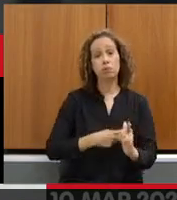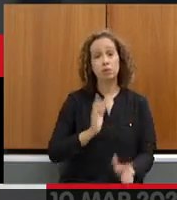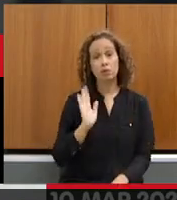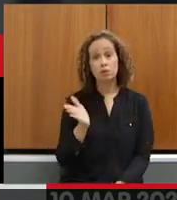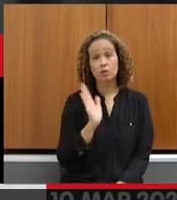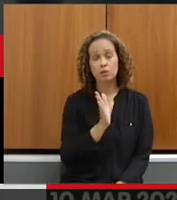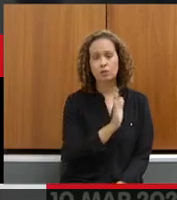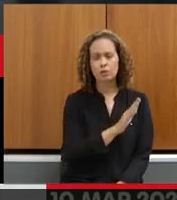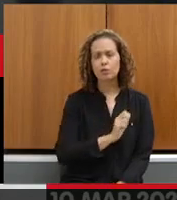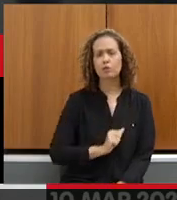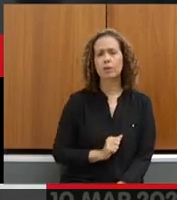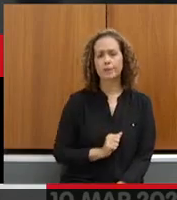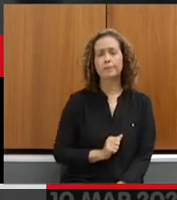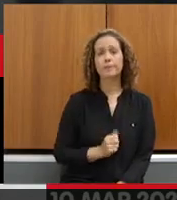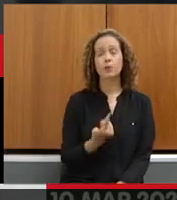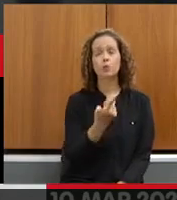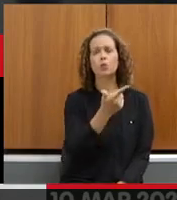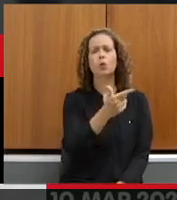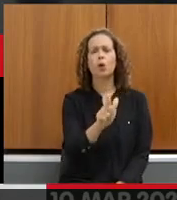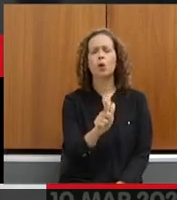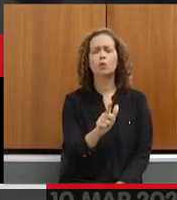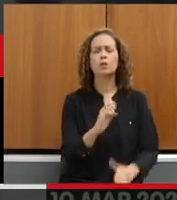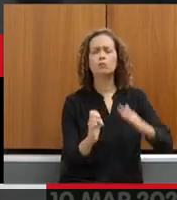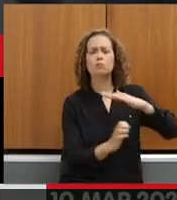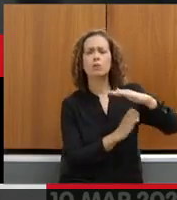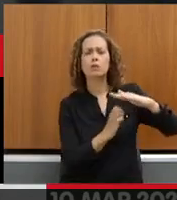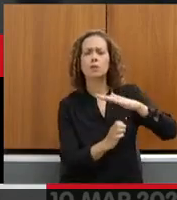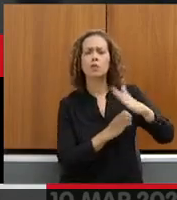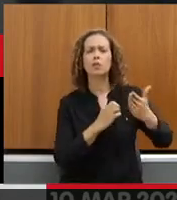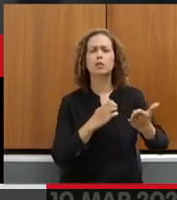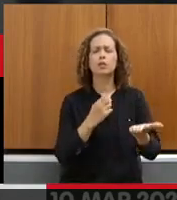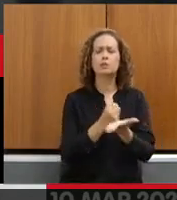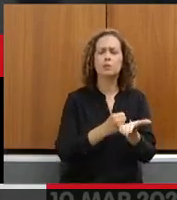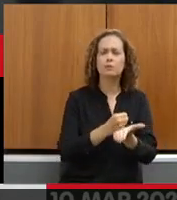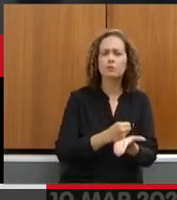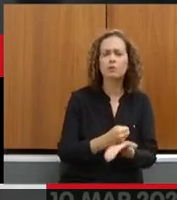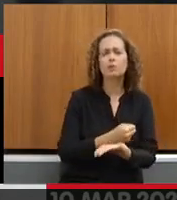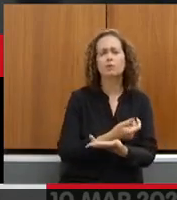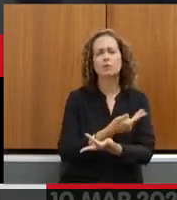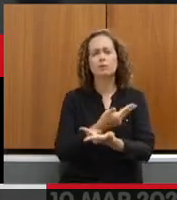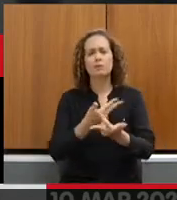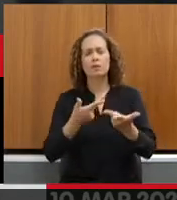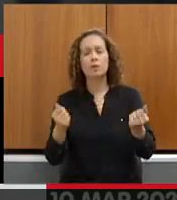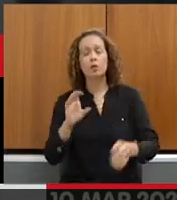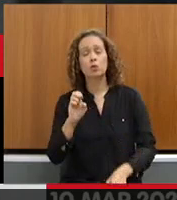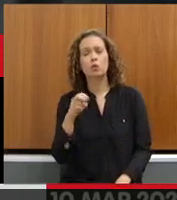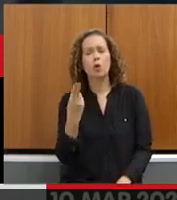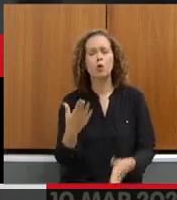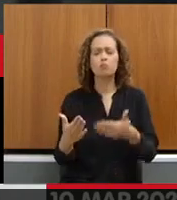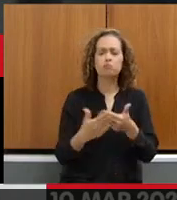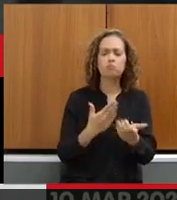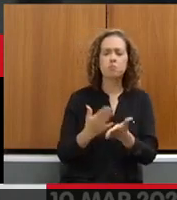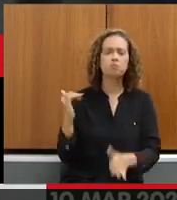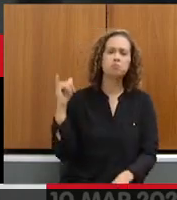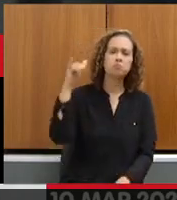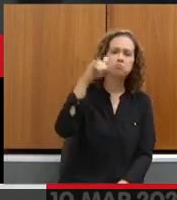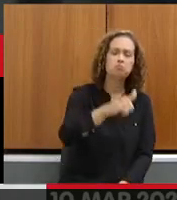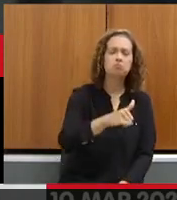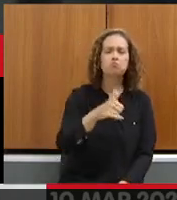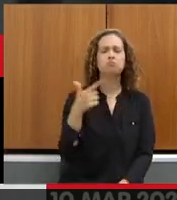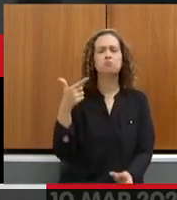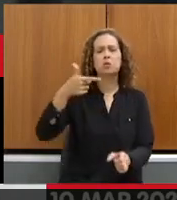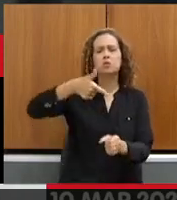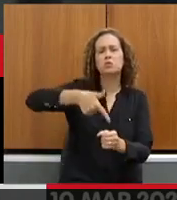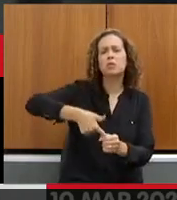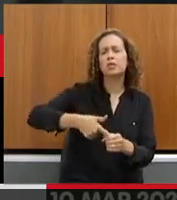nenhum fornecedor de de medicamentos ou de qualquer e passagem aérea gasolina